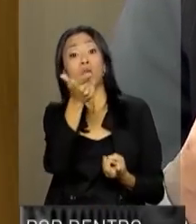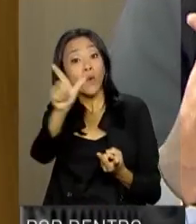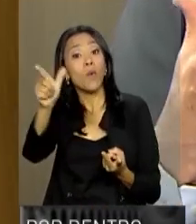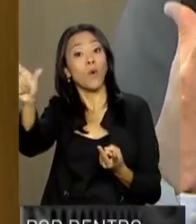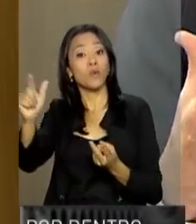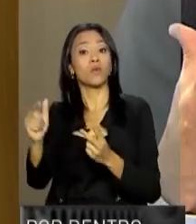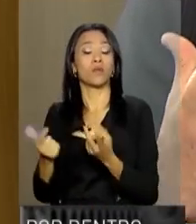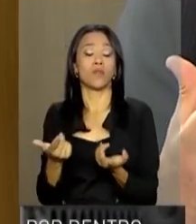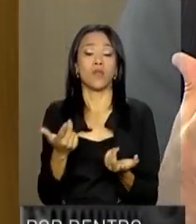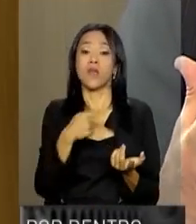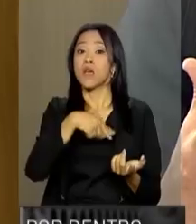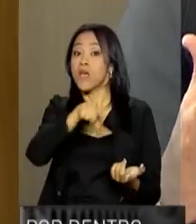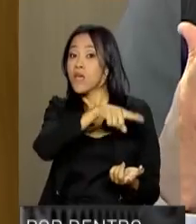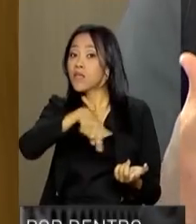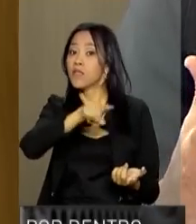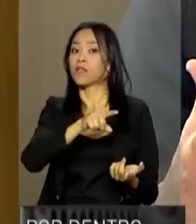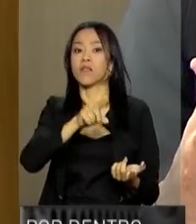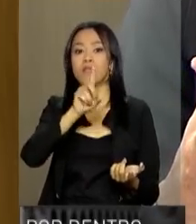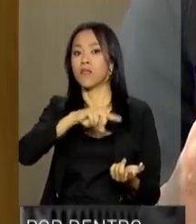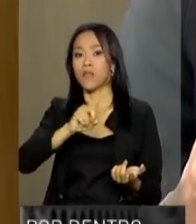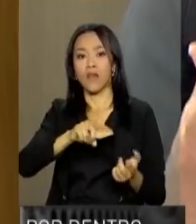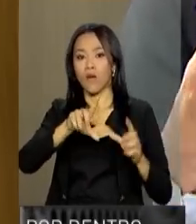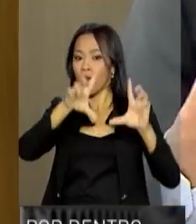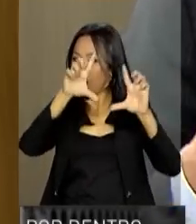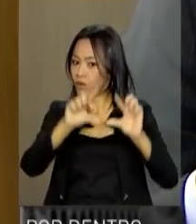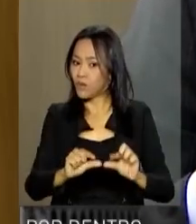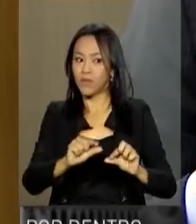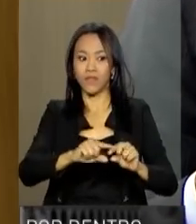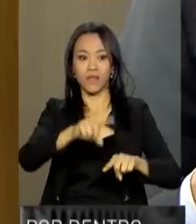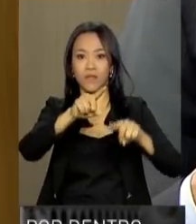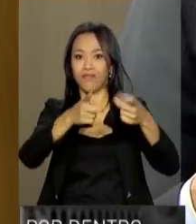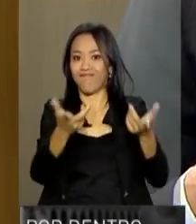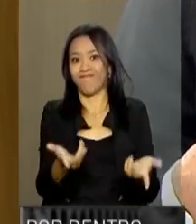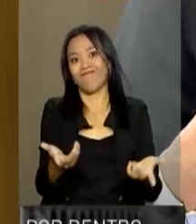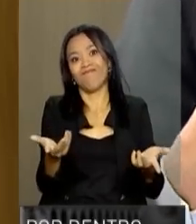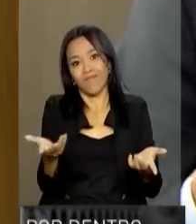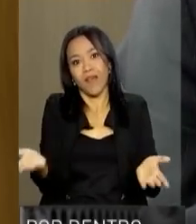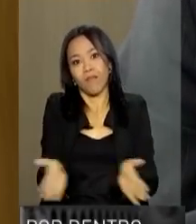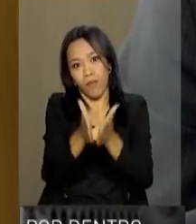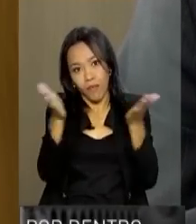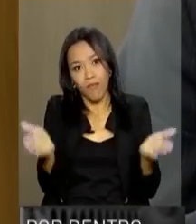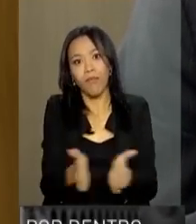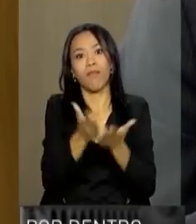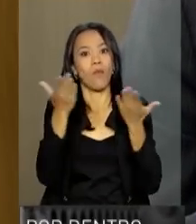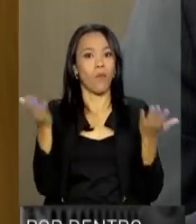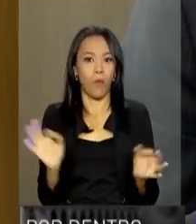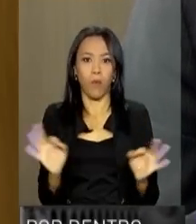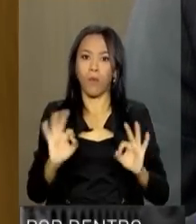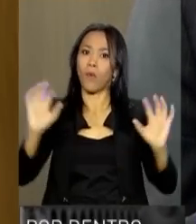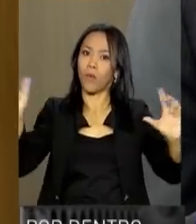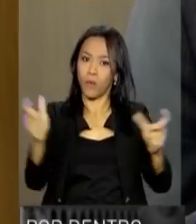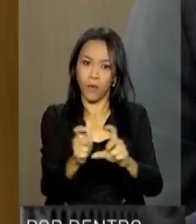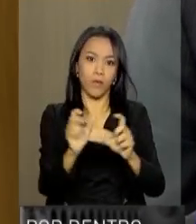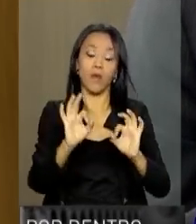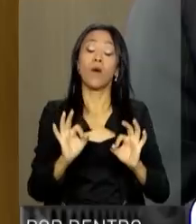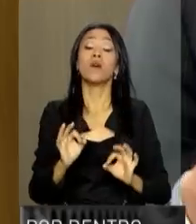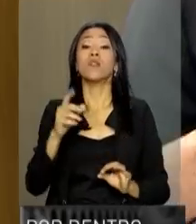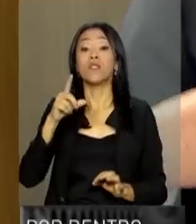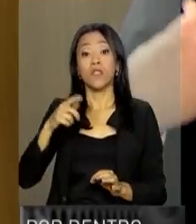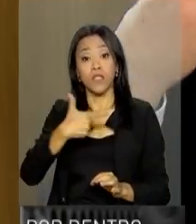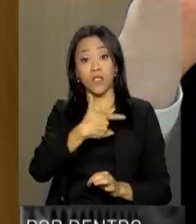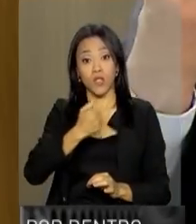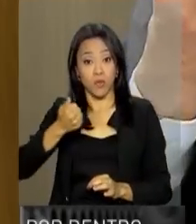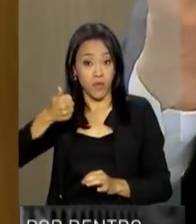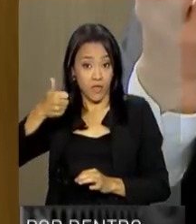eles não reduziram a desigualdade nem diminuir a pobreza assim os cinco milhões de pessoas no bolsa família em 2005